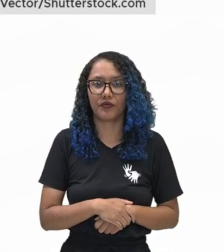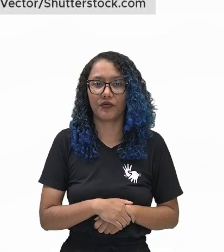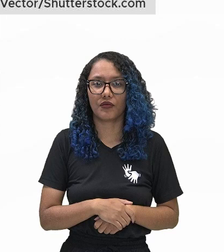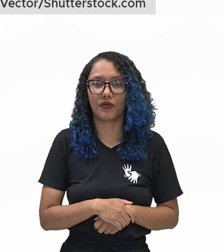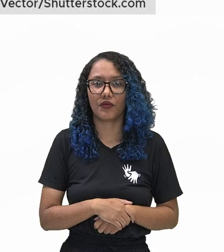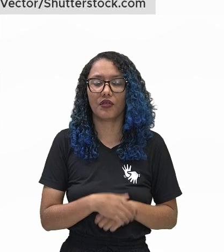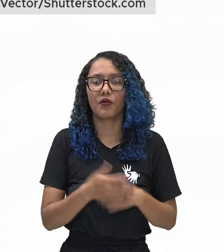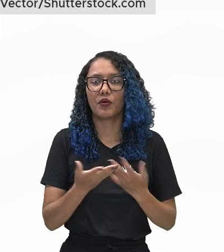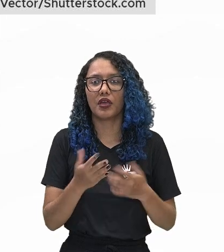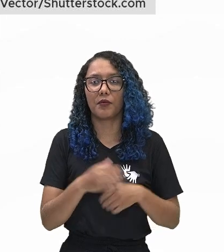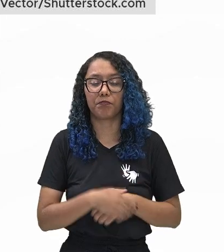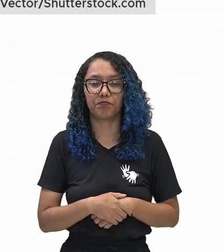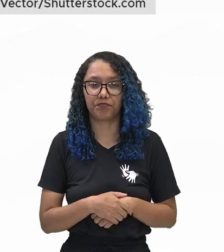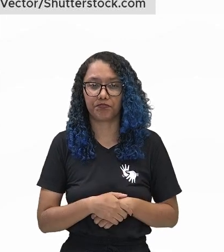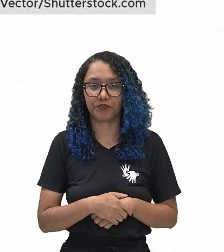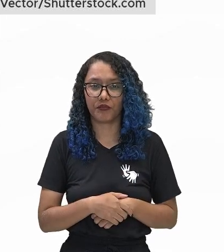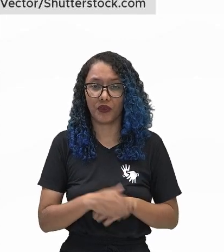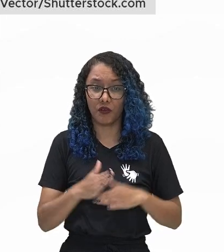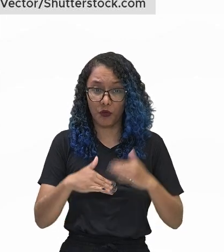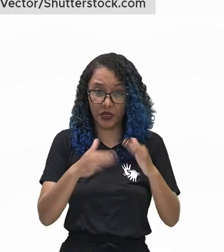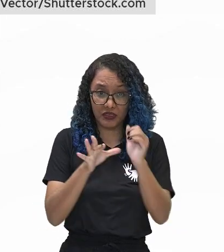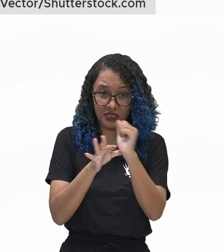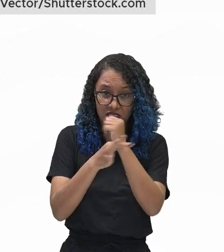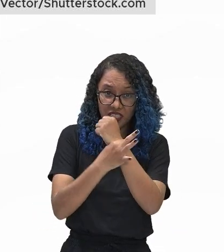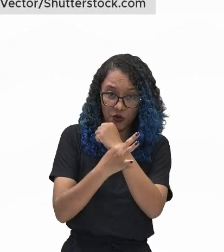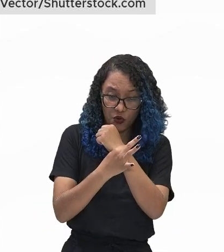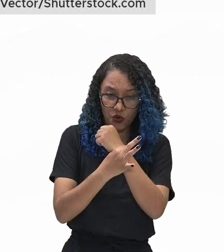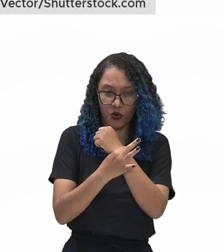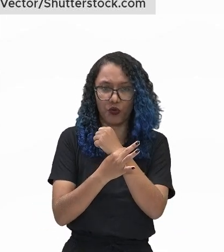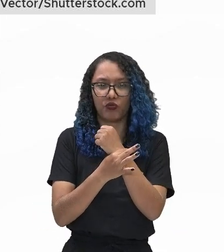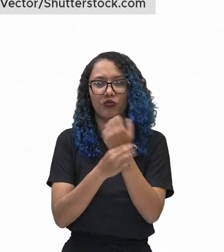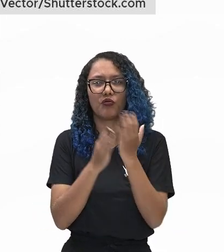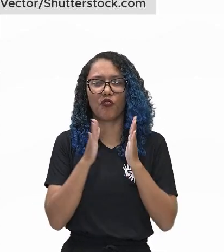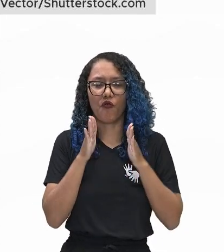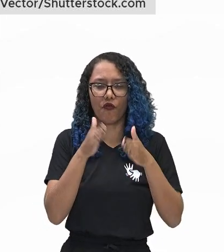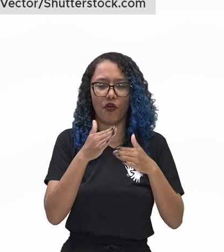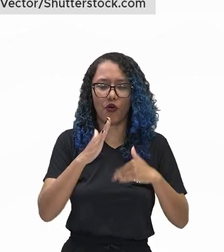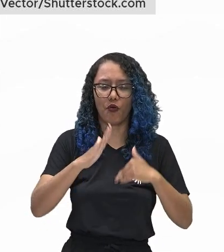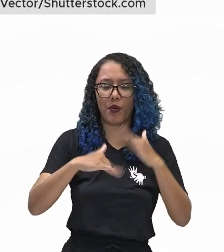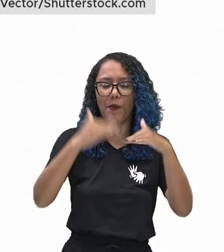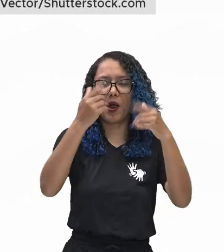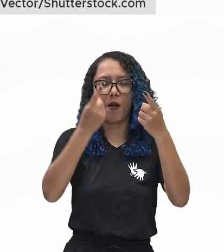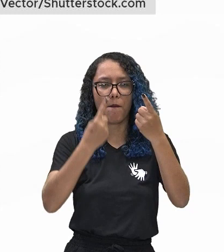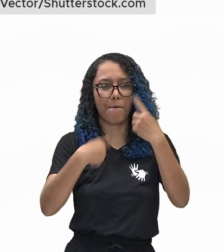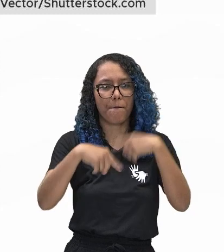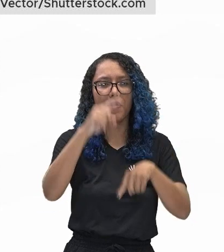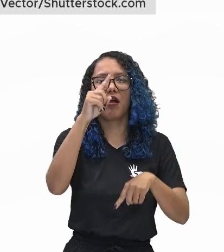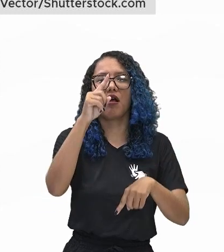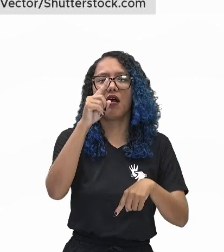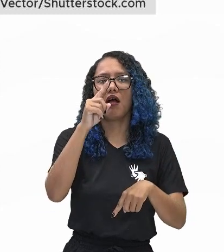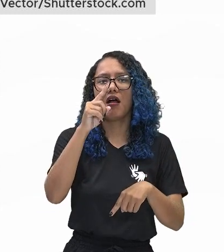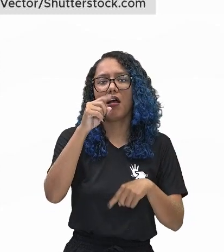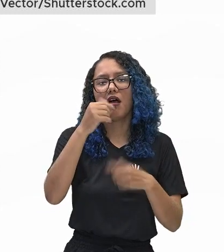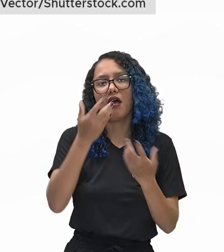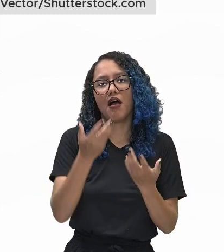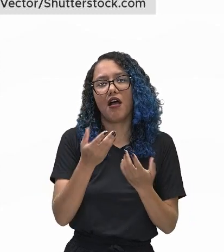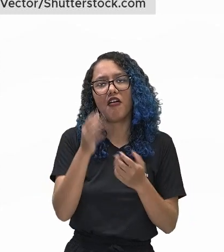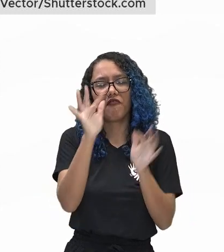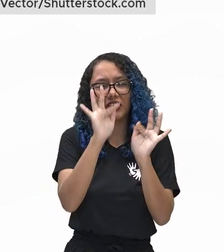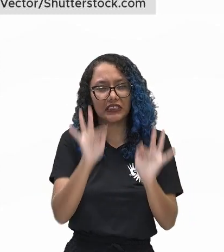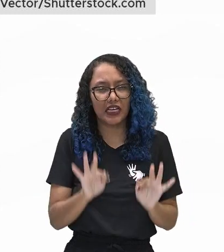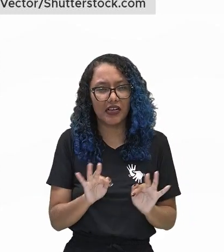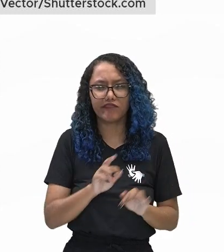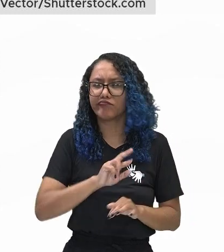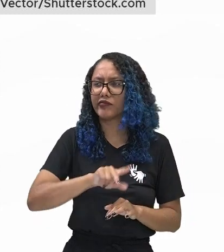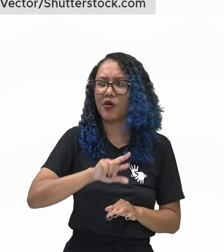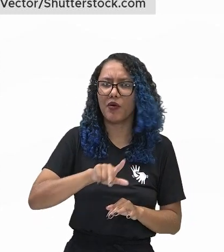em direção ao progresso, em direção ao êxito, em direção ao crescimento, em direção à felicidade. Ela não